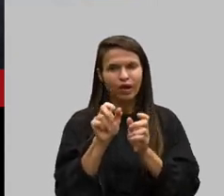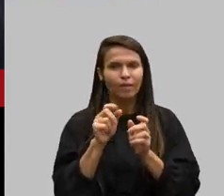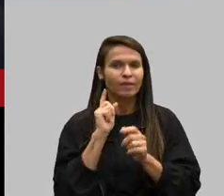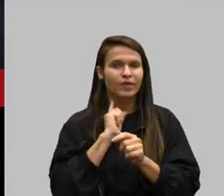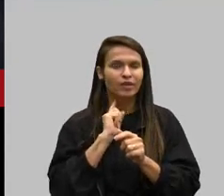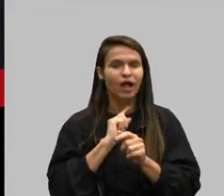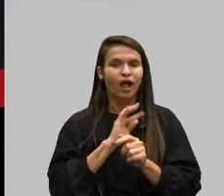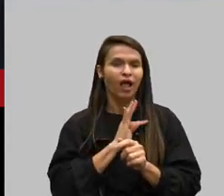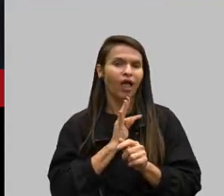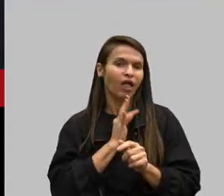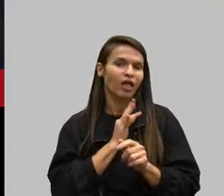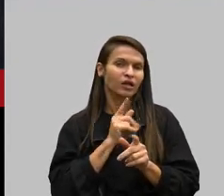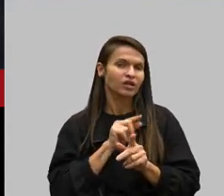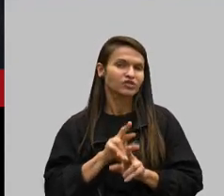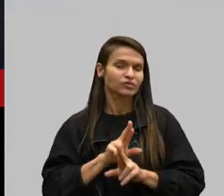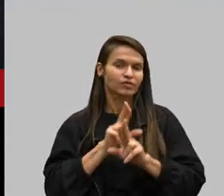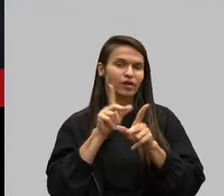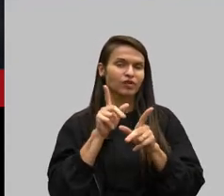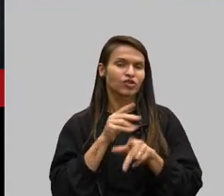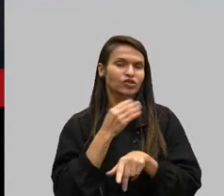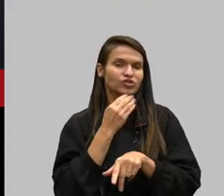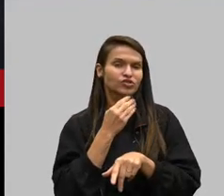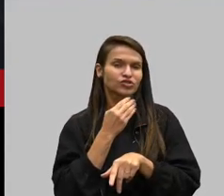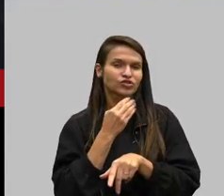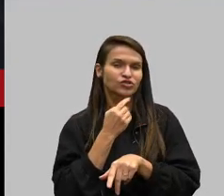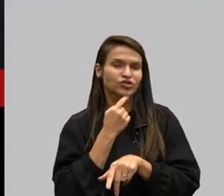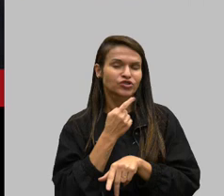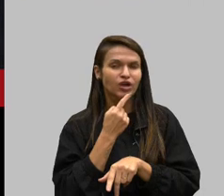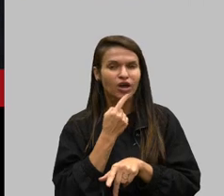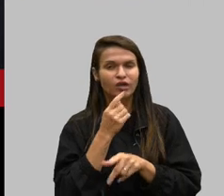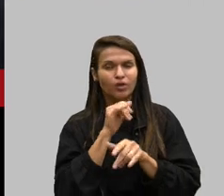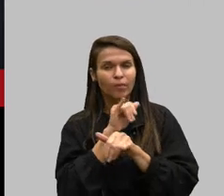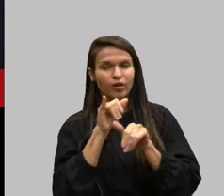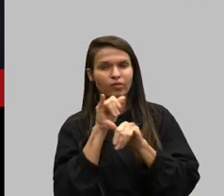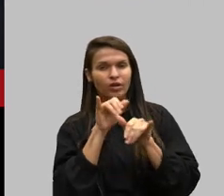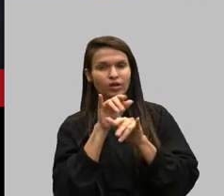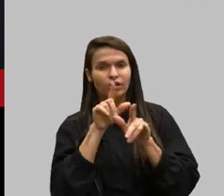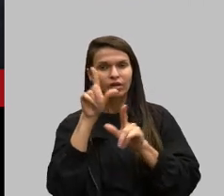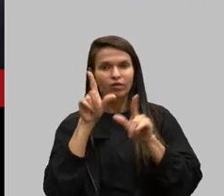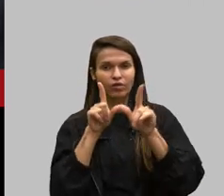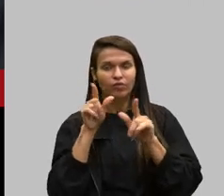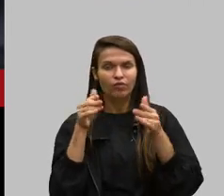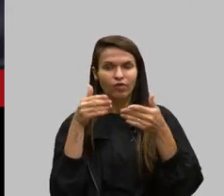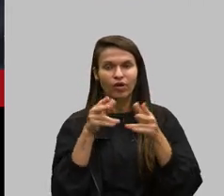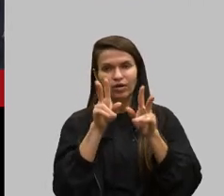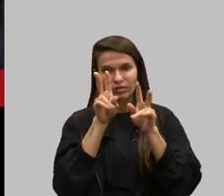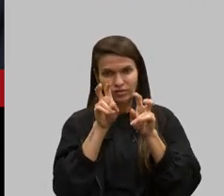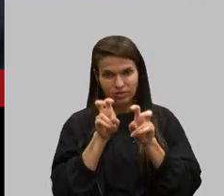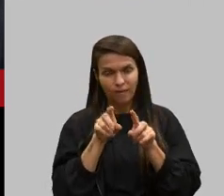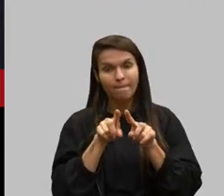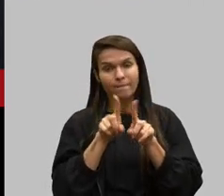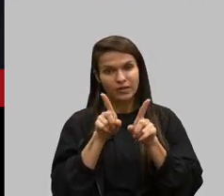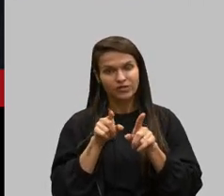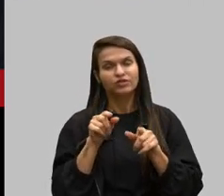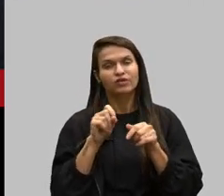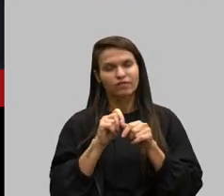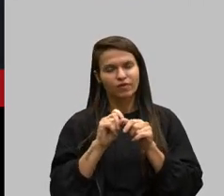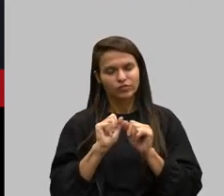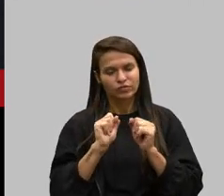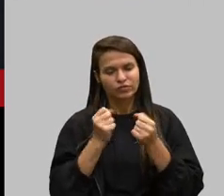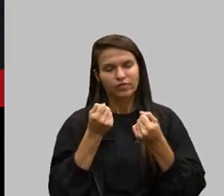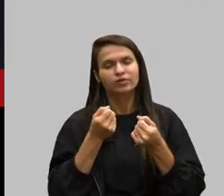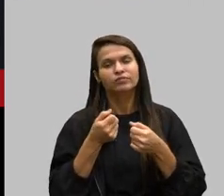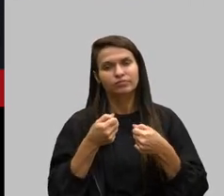né Não adianta eu colocar uma uma propaganda na televisão para tratar desse assunto mas a gente tem feito sim os esforços que são